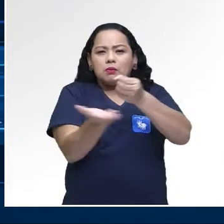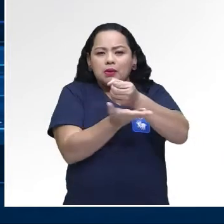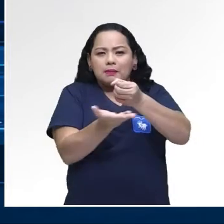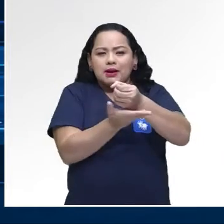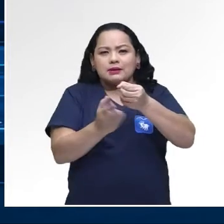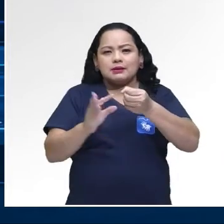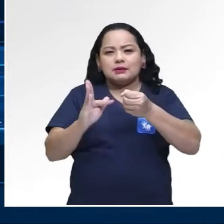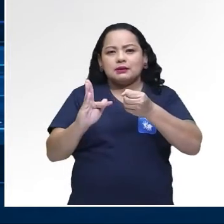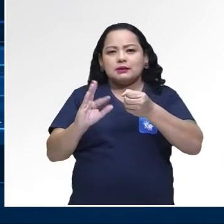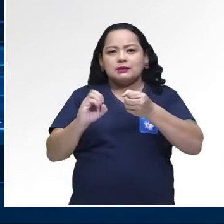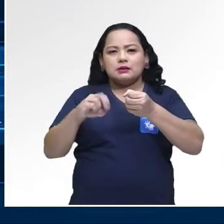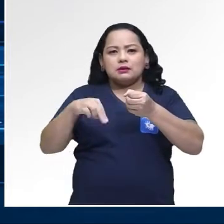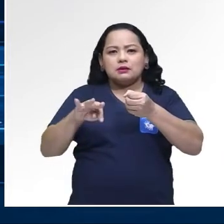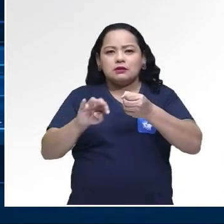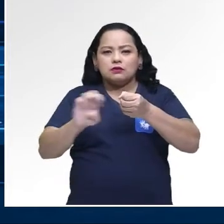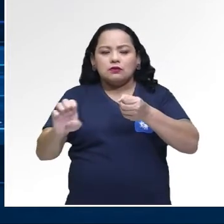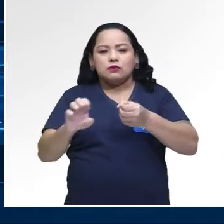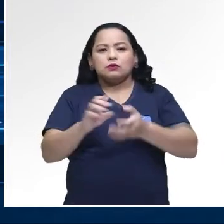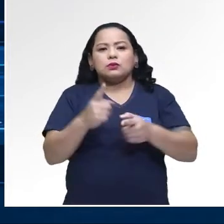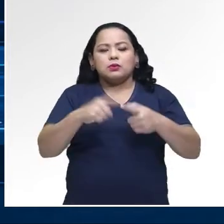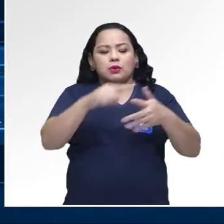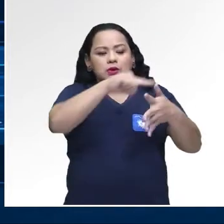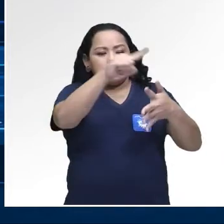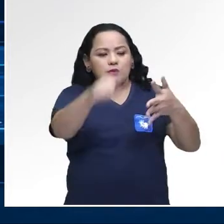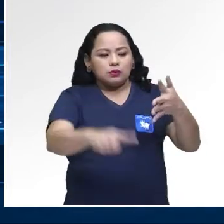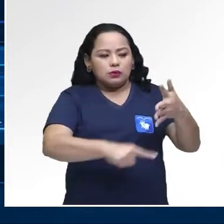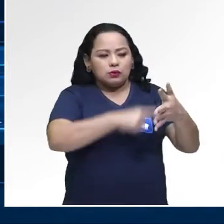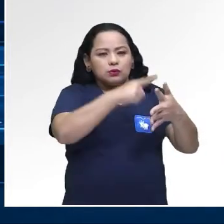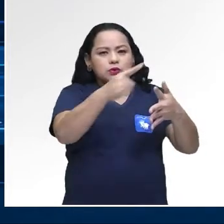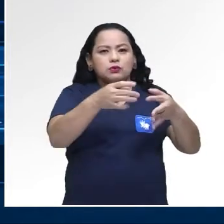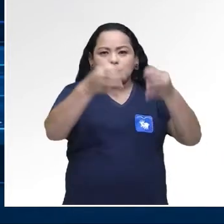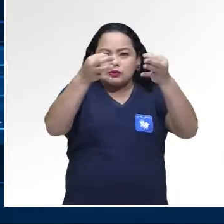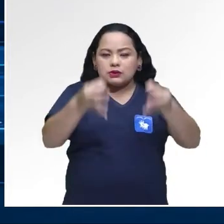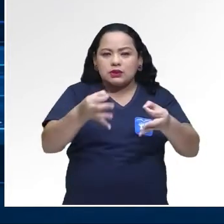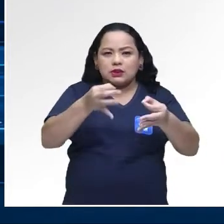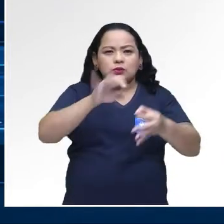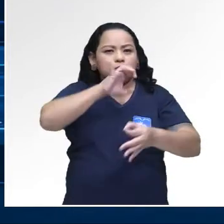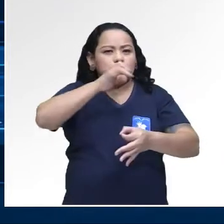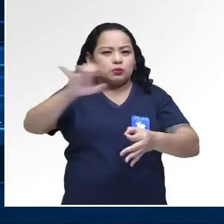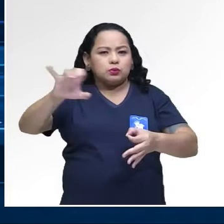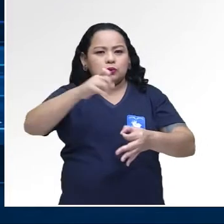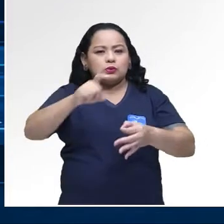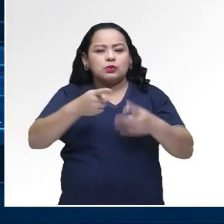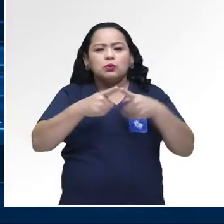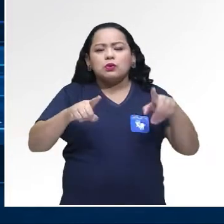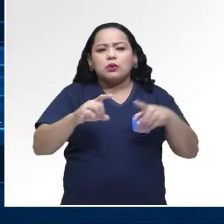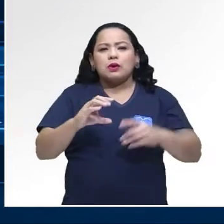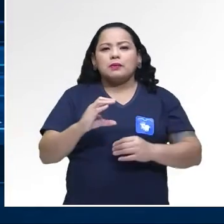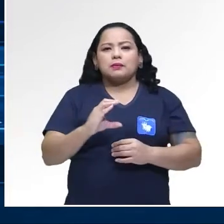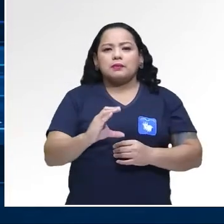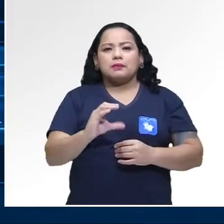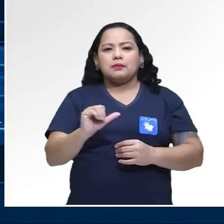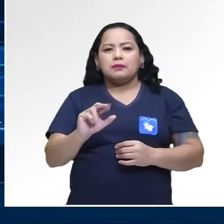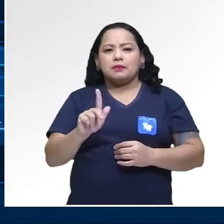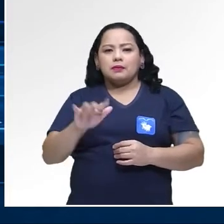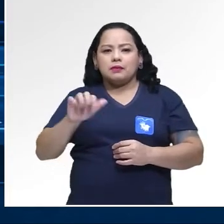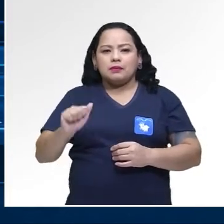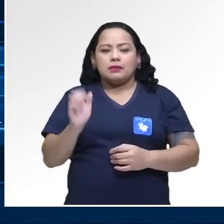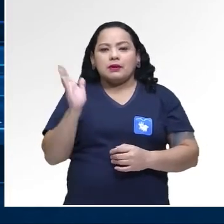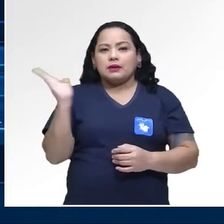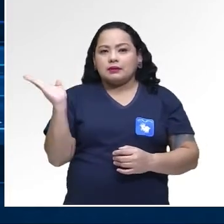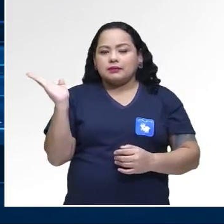fornecer energia para que o meu circuito funcione ali corretamente. Quanto à carga, né? Vamos observar aqui no caso da